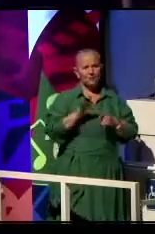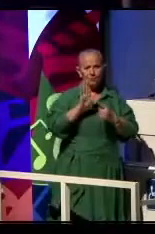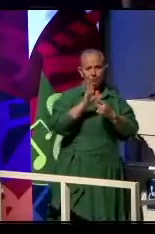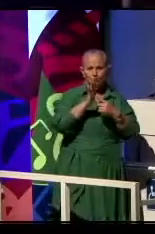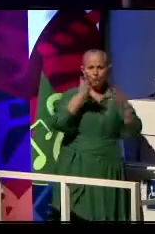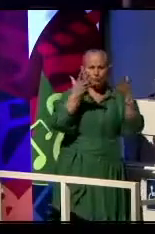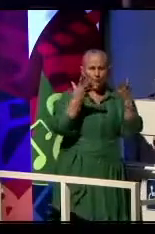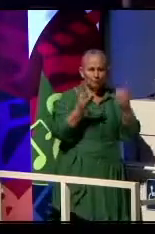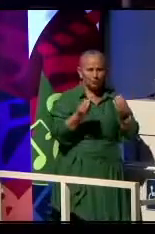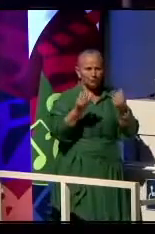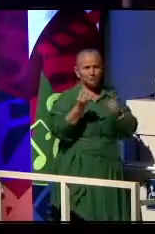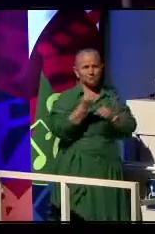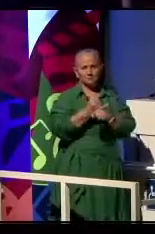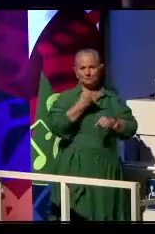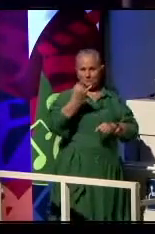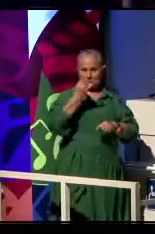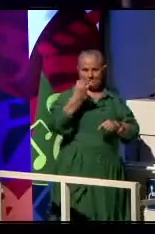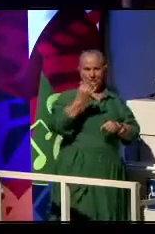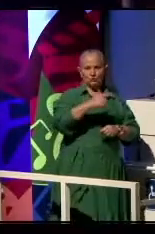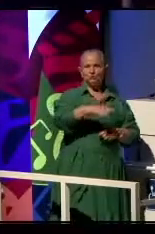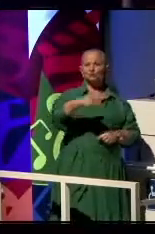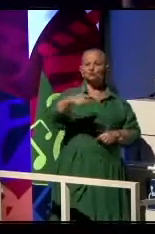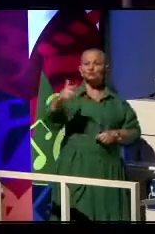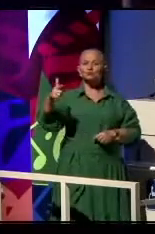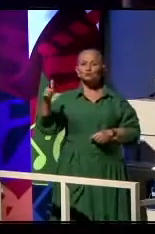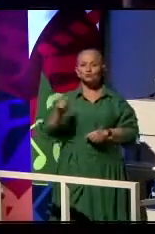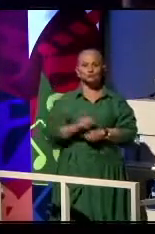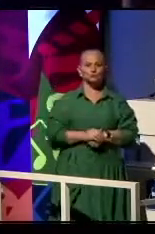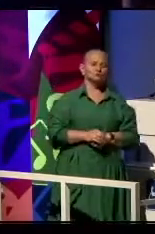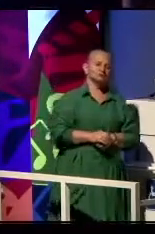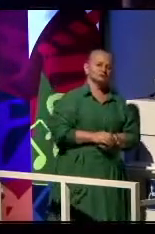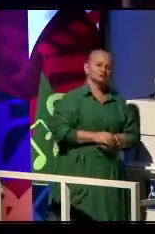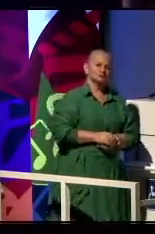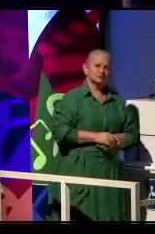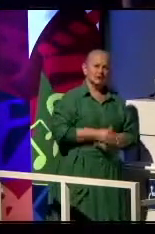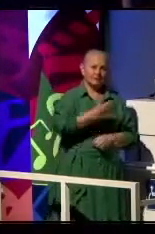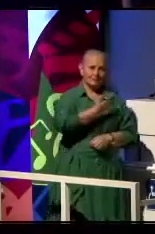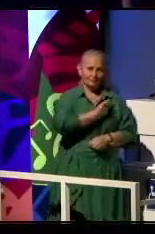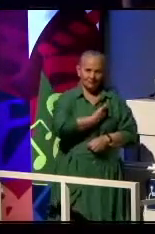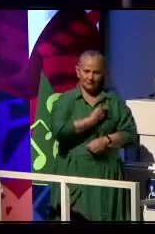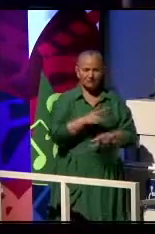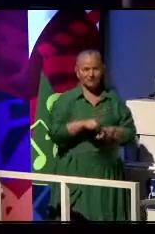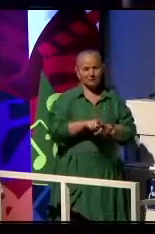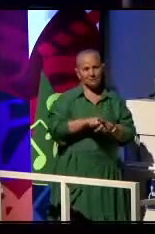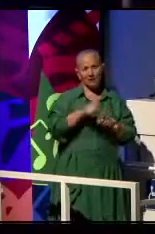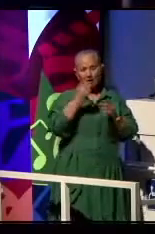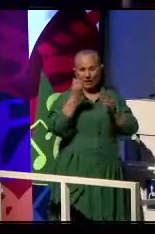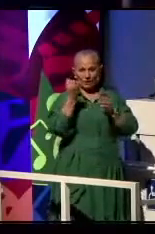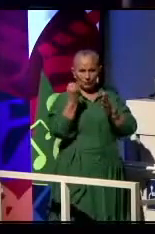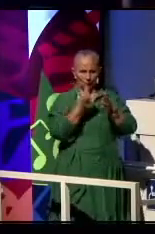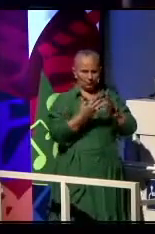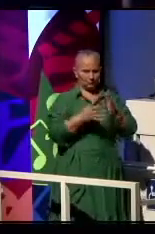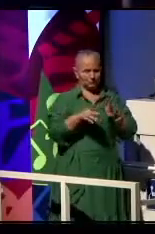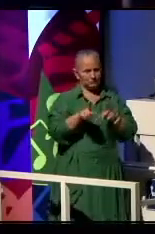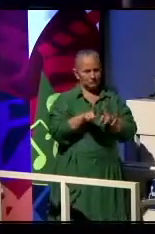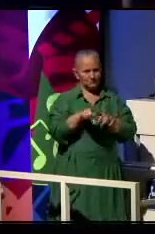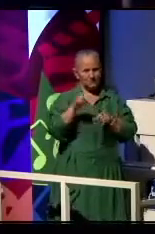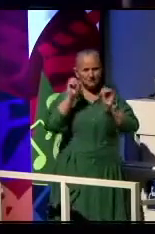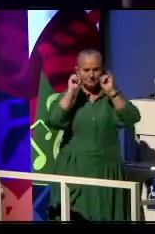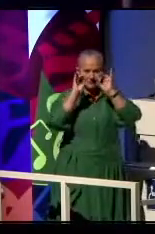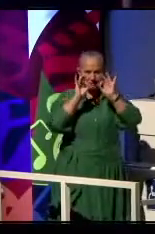artistas. E falando em Minas Gerais, eu elenquei aqui alguns dos artistas que foram influenciados pelo Clube da